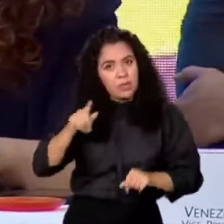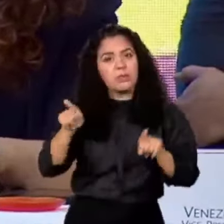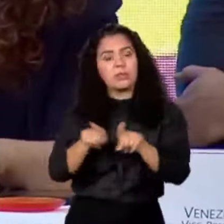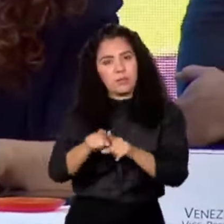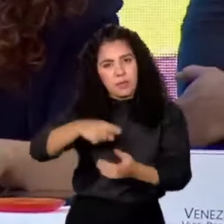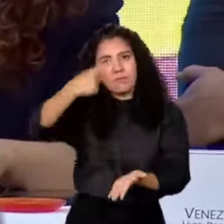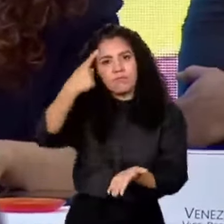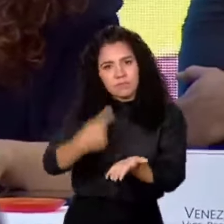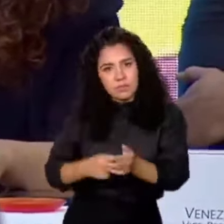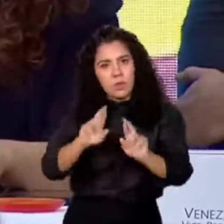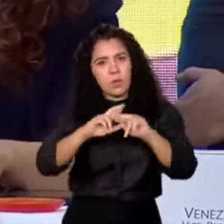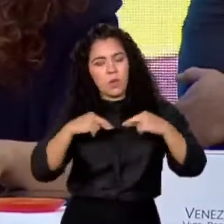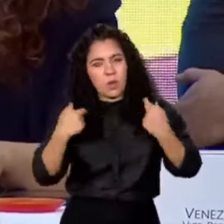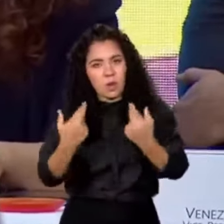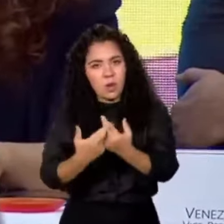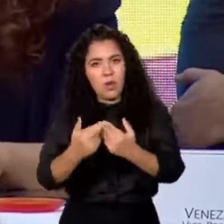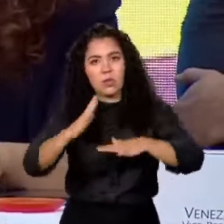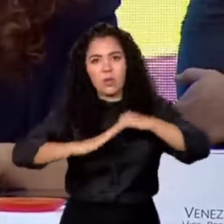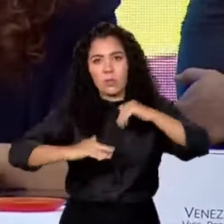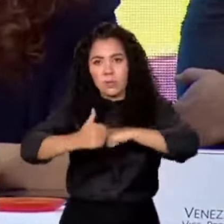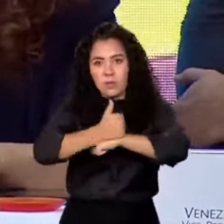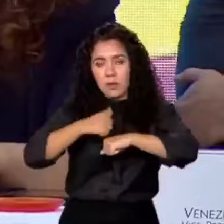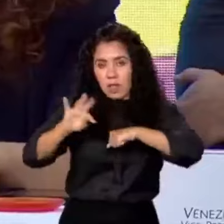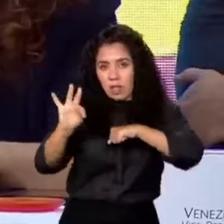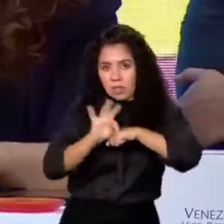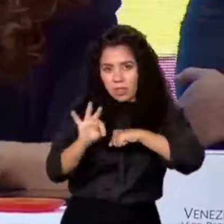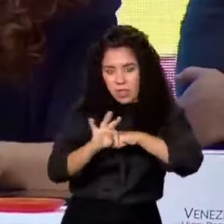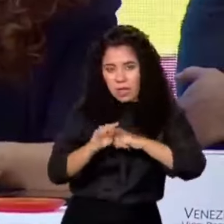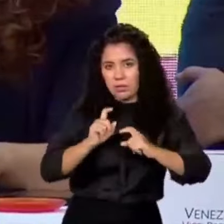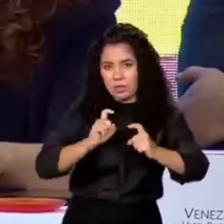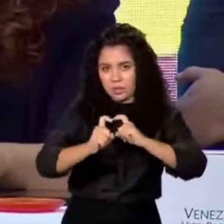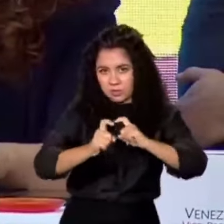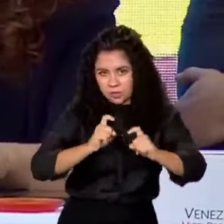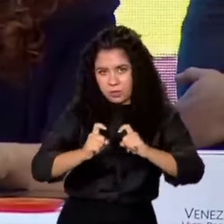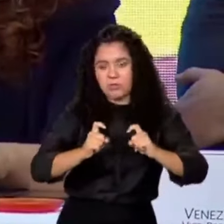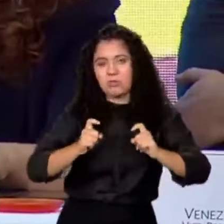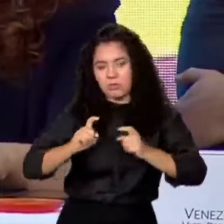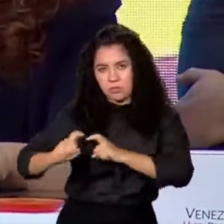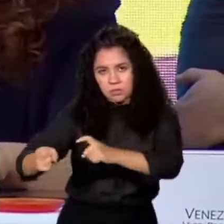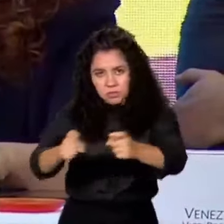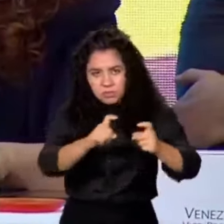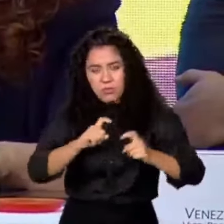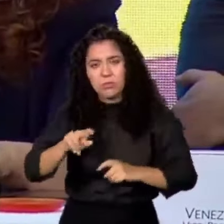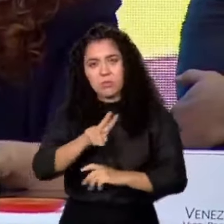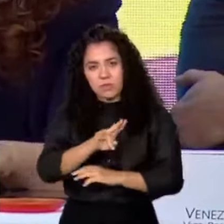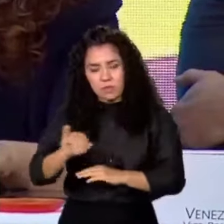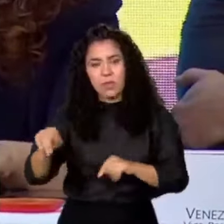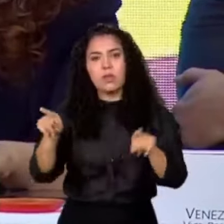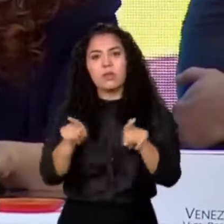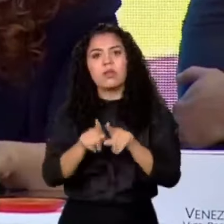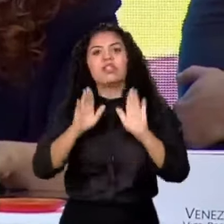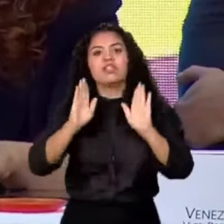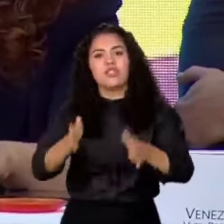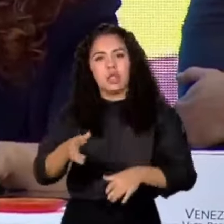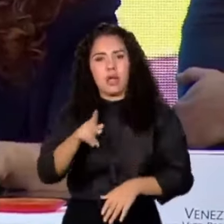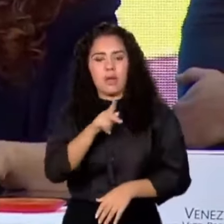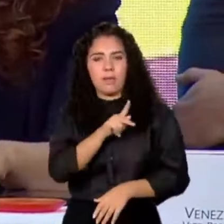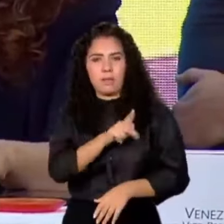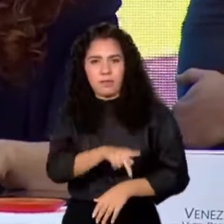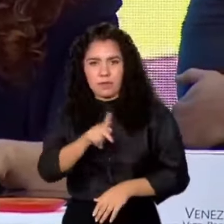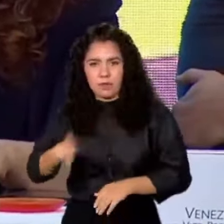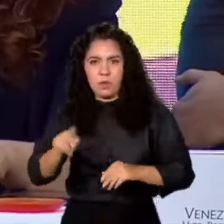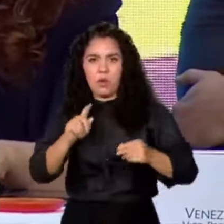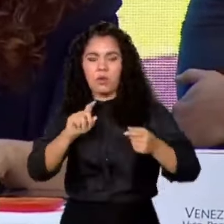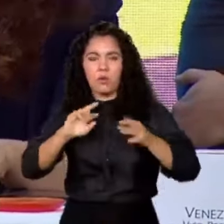novos técnicos administrativos, com os TAIs. Já houve a reunião com os professores. Para vocês